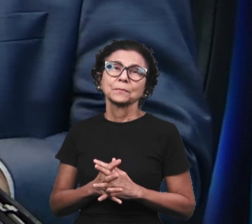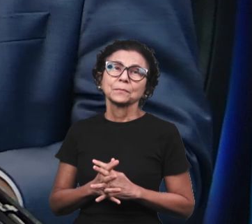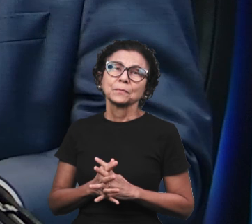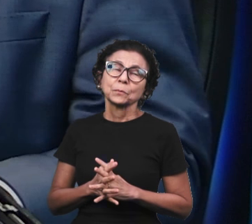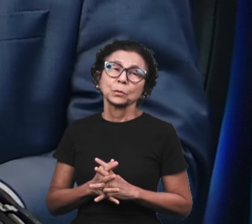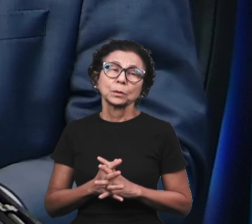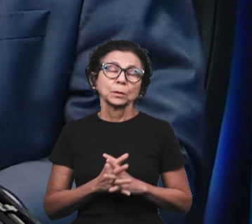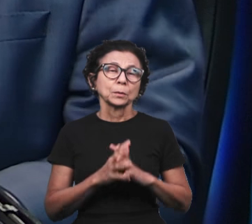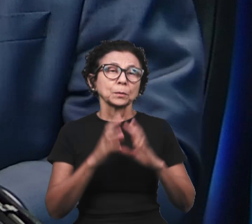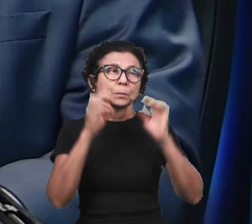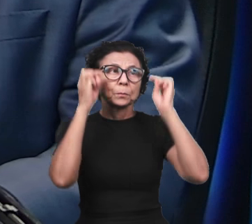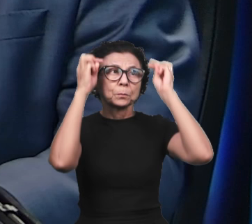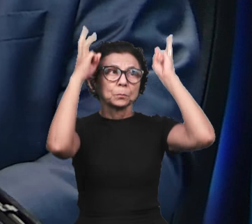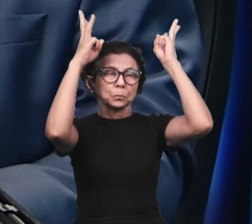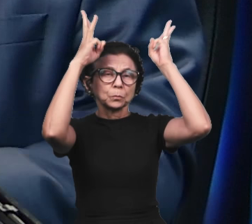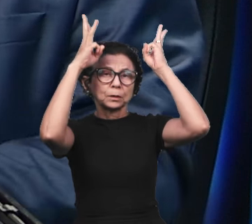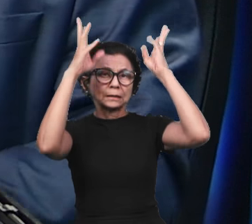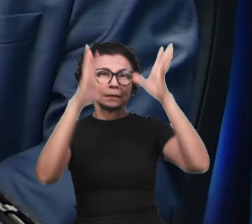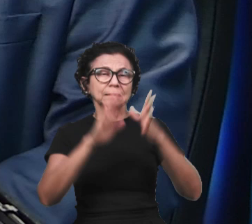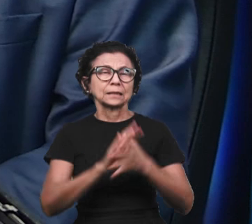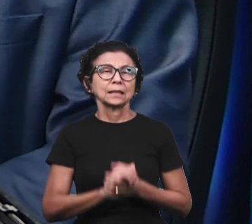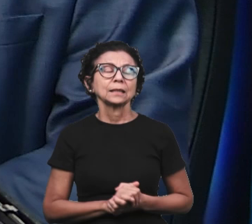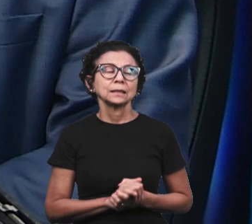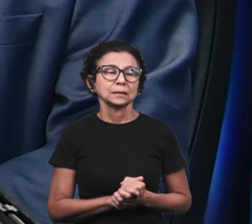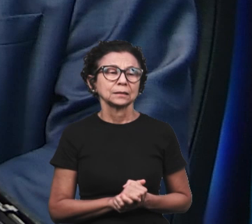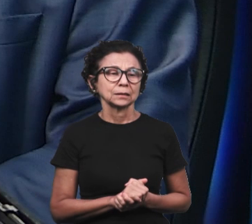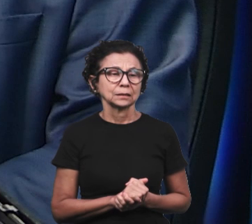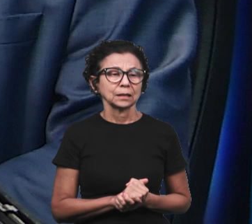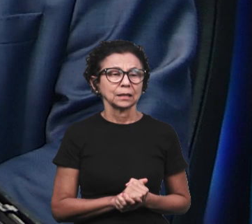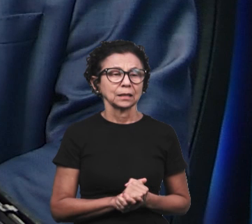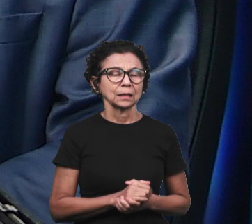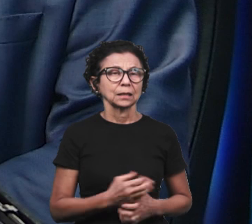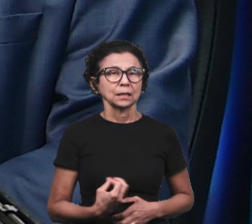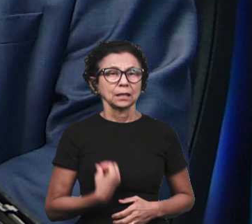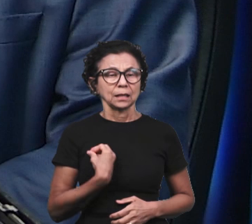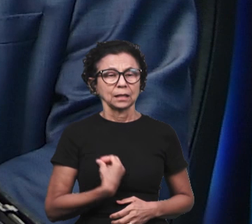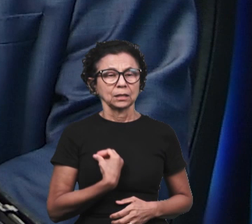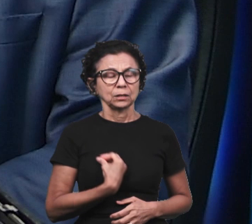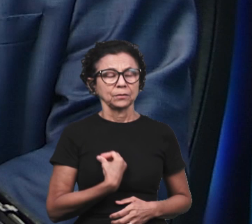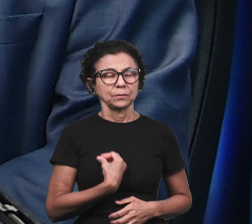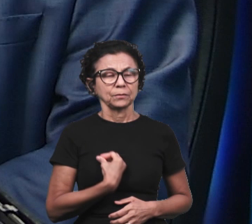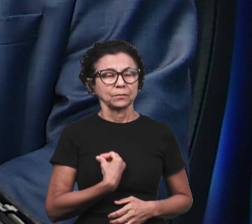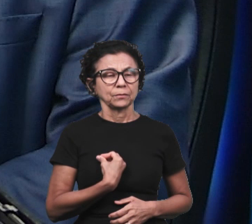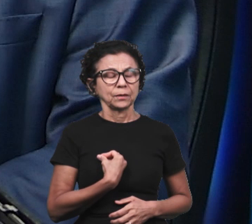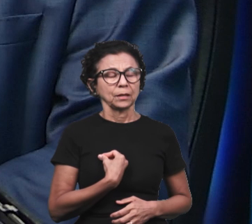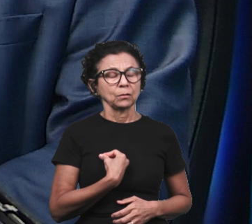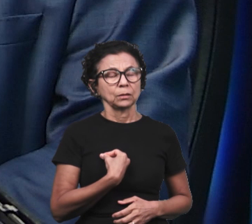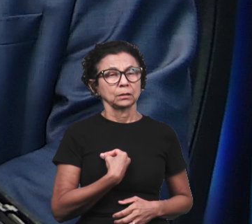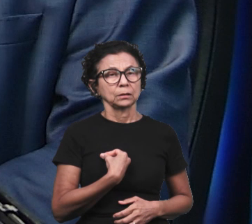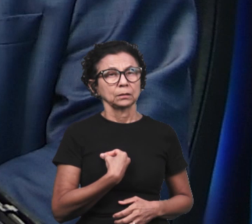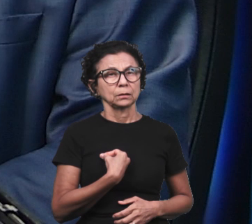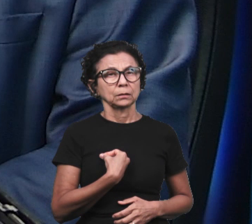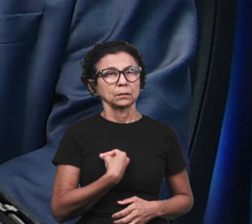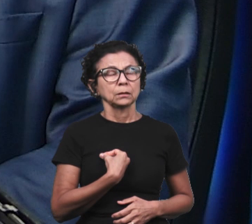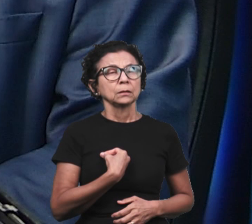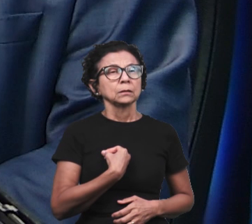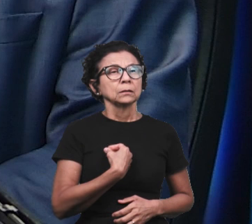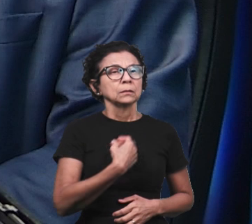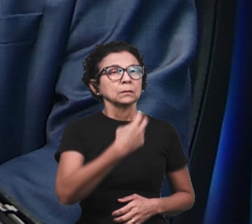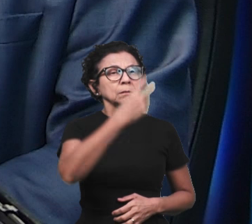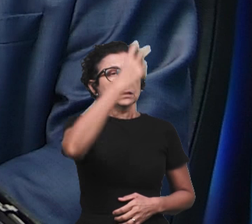criado pela filha, ele foi adotado pela filha de Faraó,